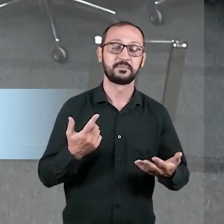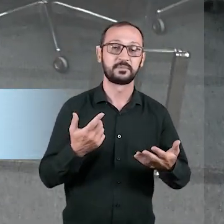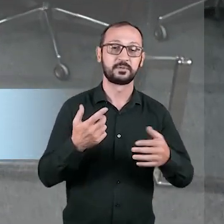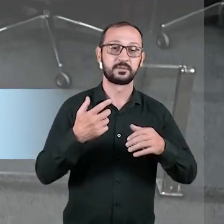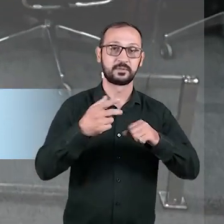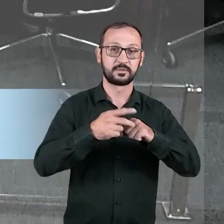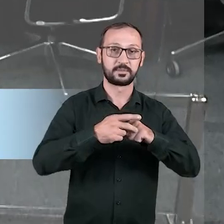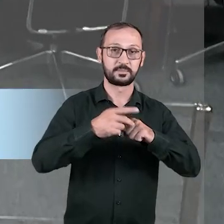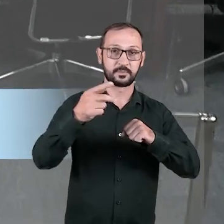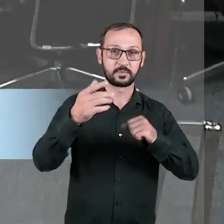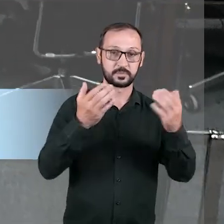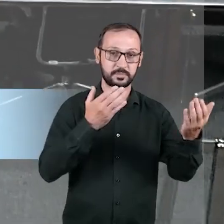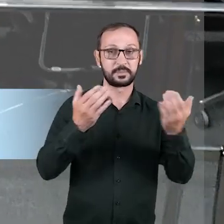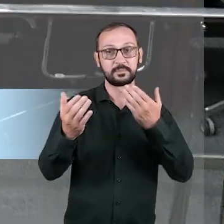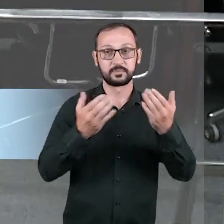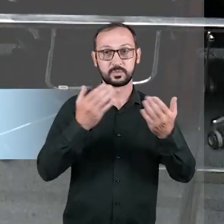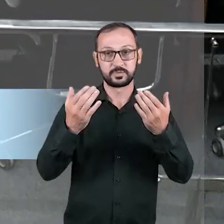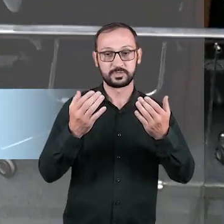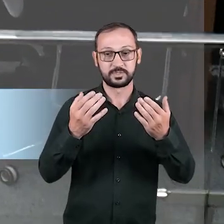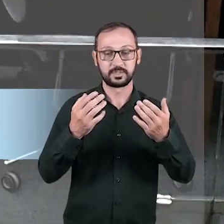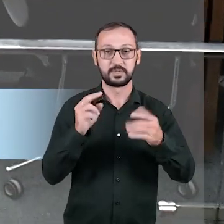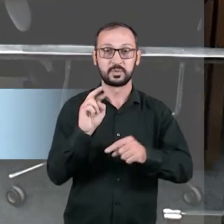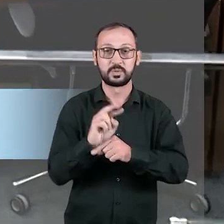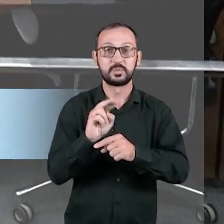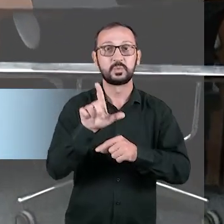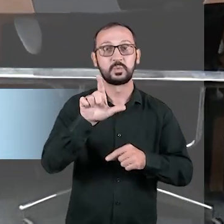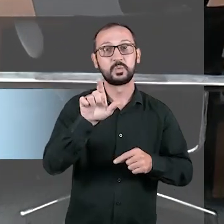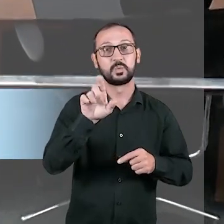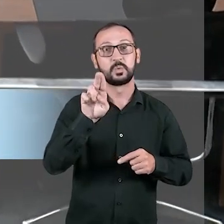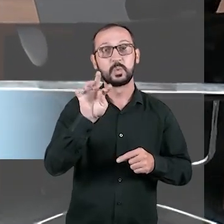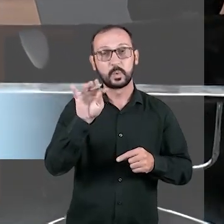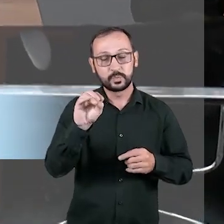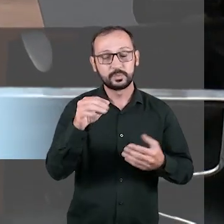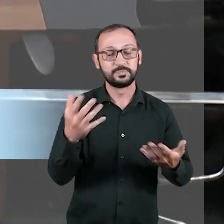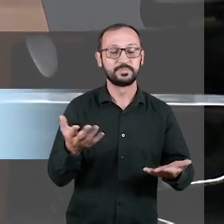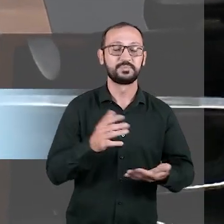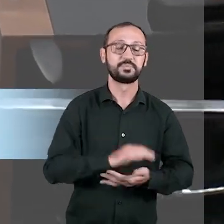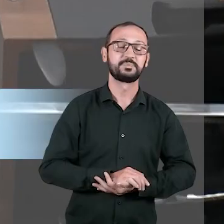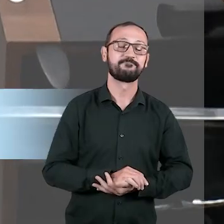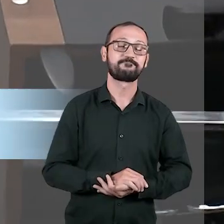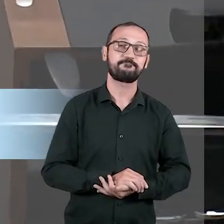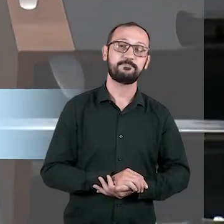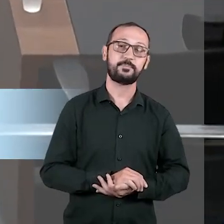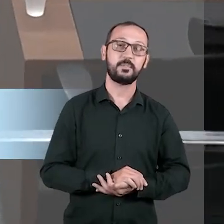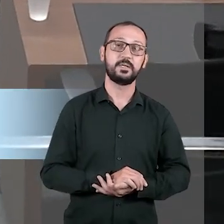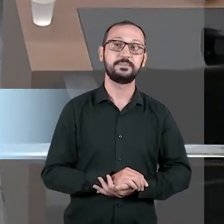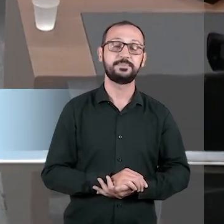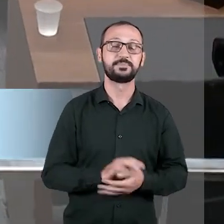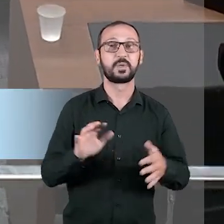na especialização de psicologia do luto, a gente vê muito essa questão. O que